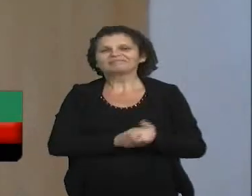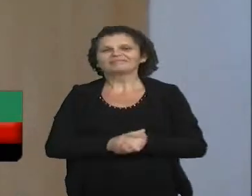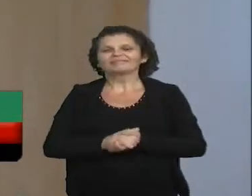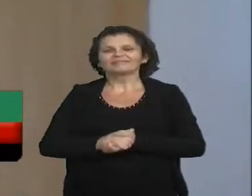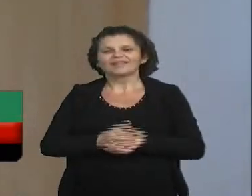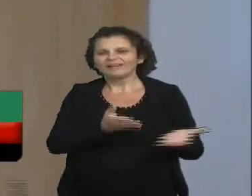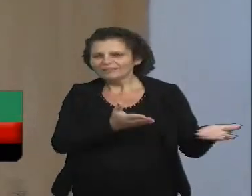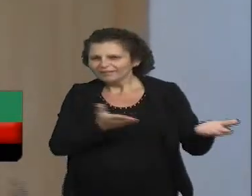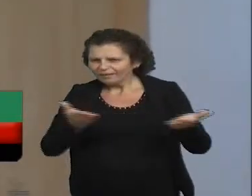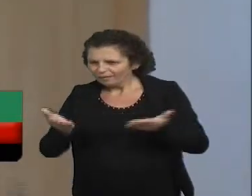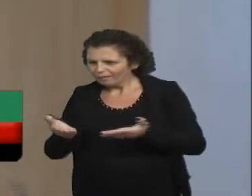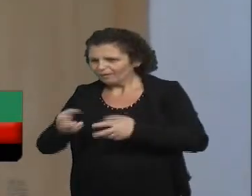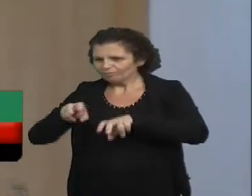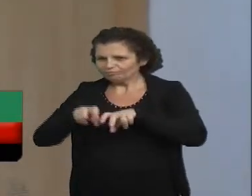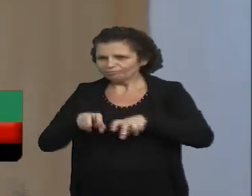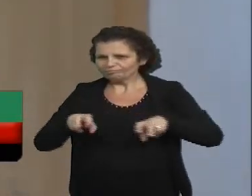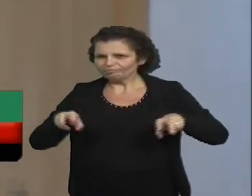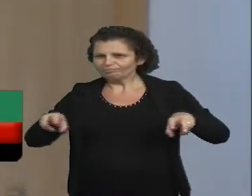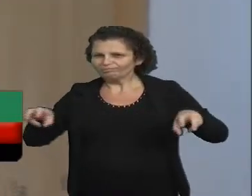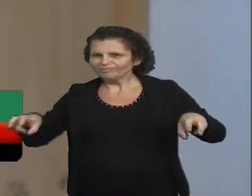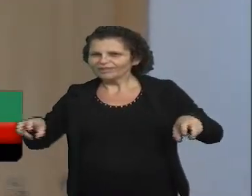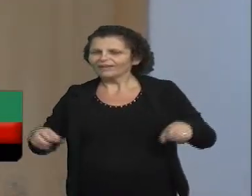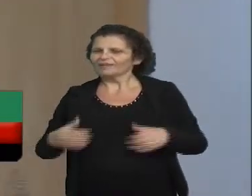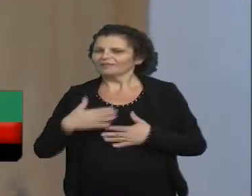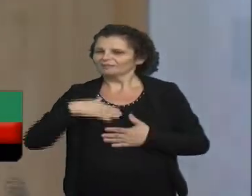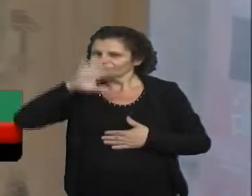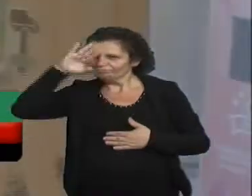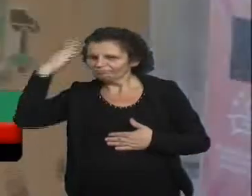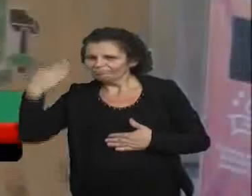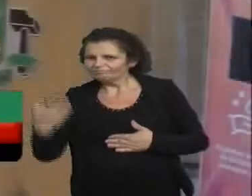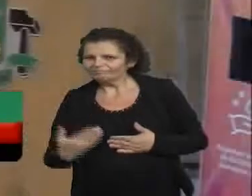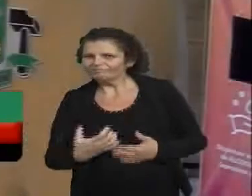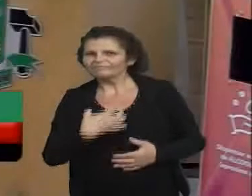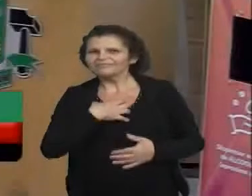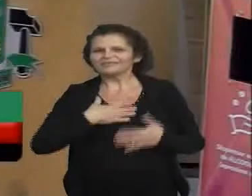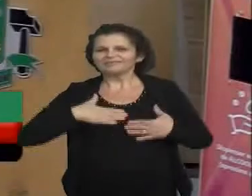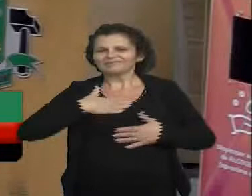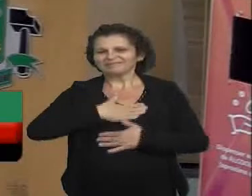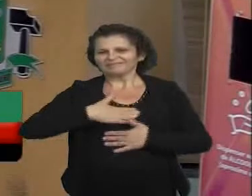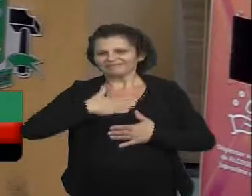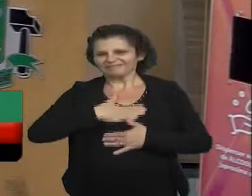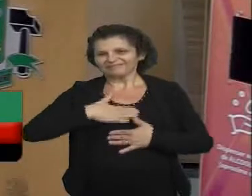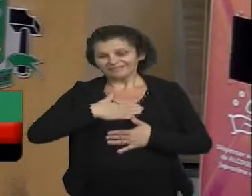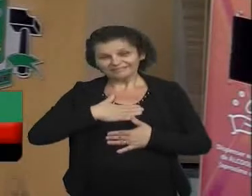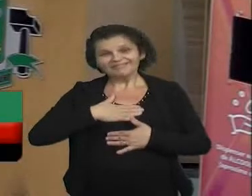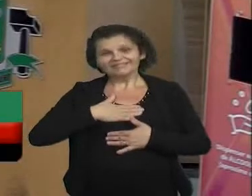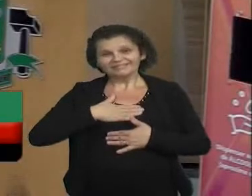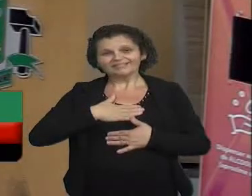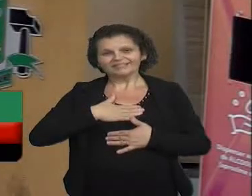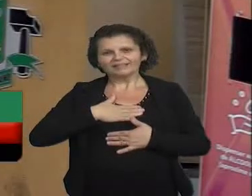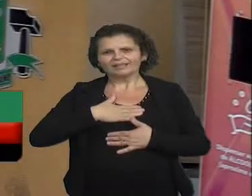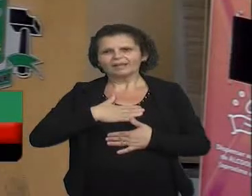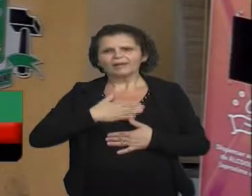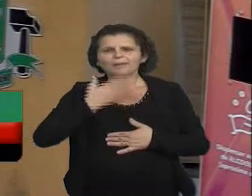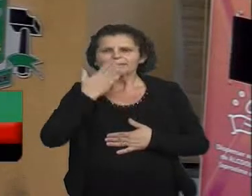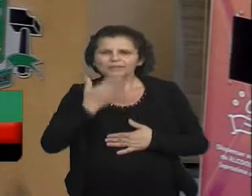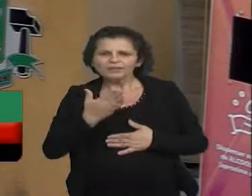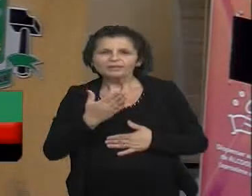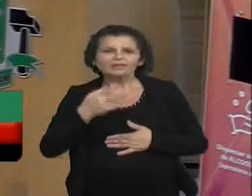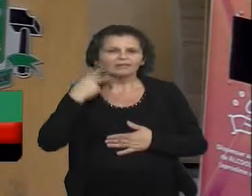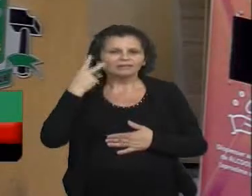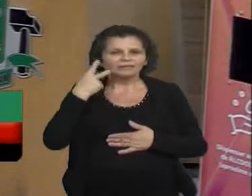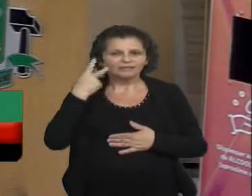para que venha fazer parte da mesa diretora. Para nós é um prazer recebê-los aqui. Parada dura. Né? Pedir para a vereadora